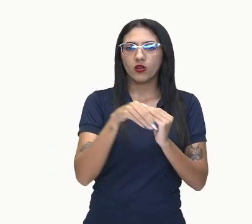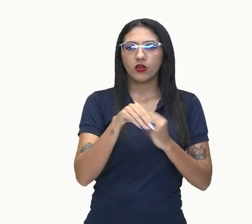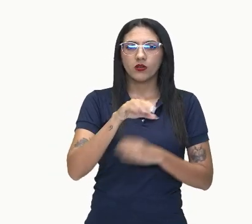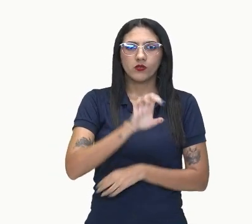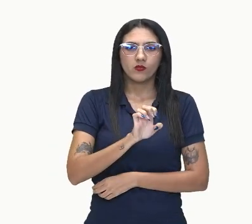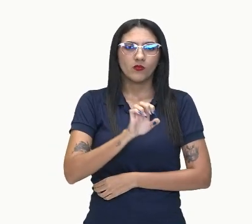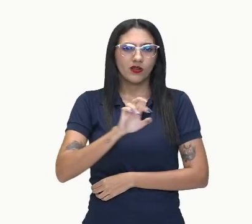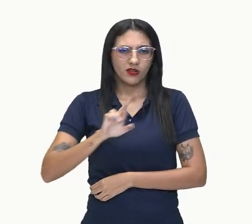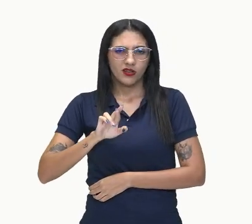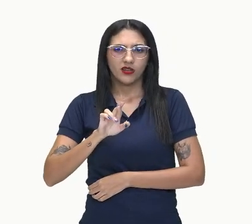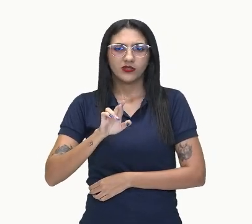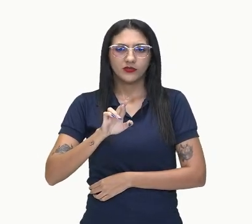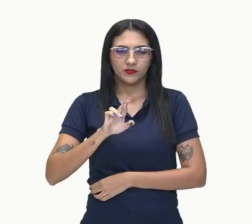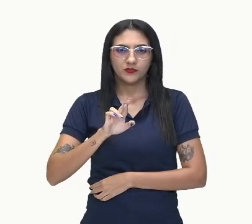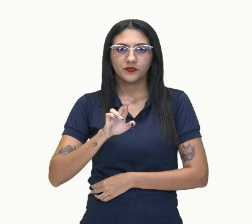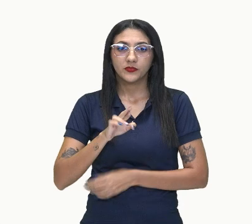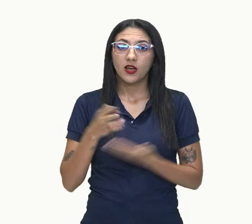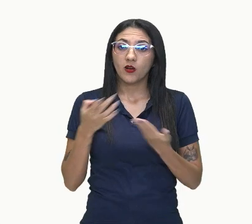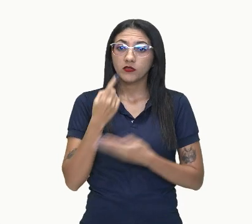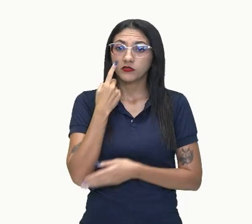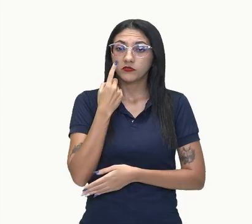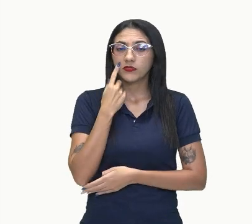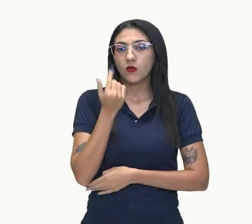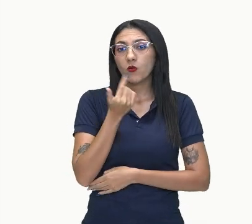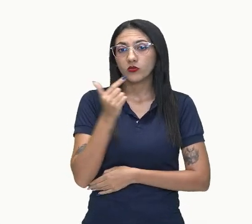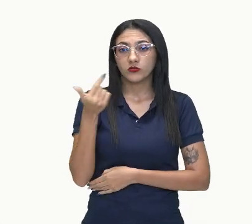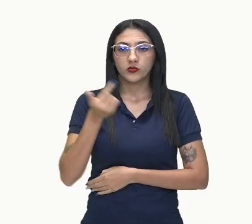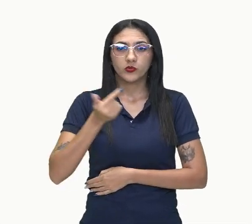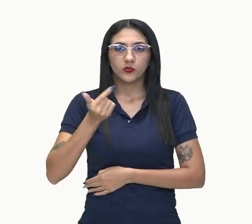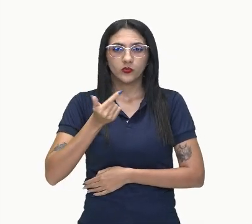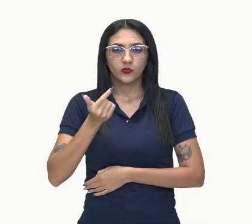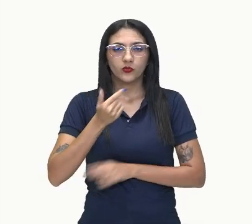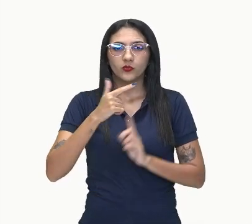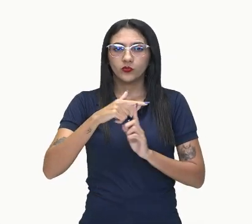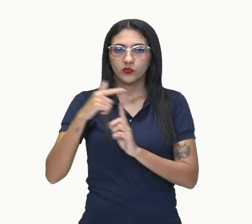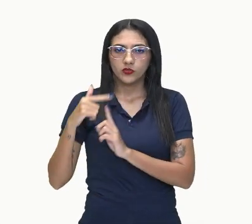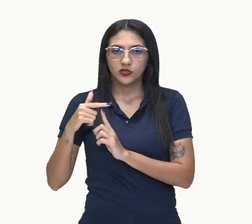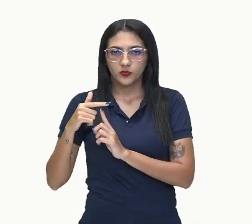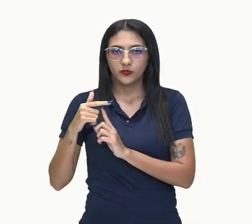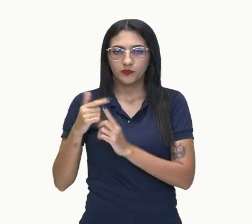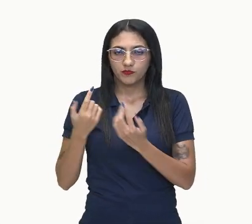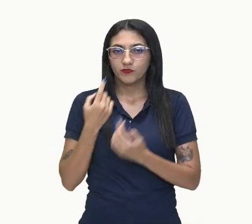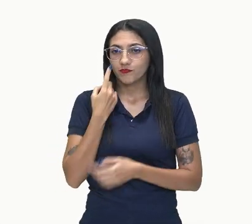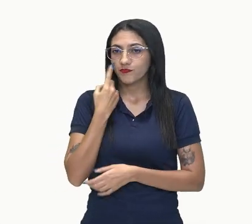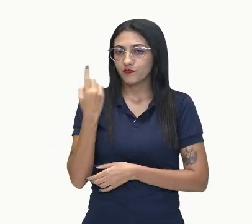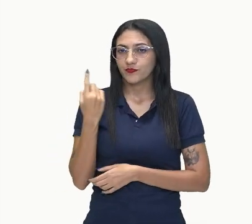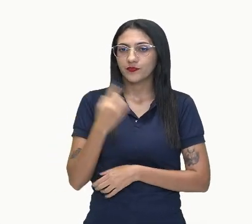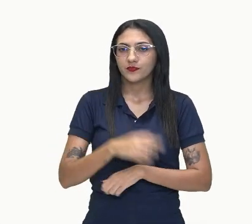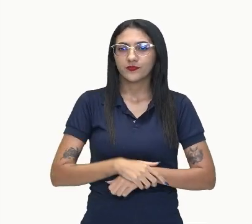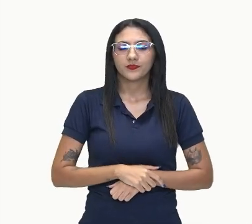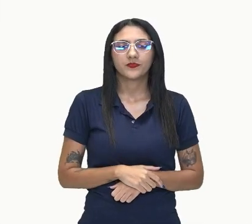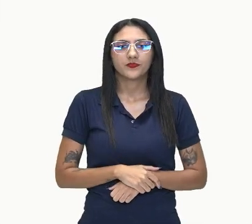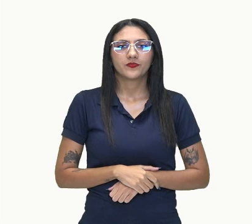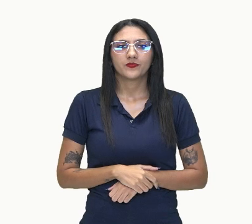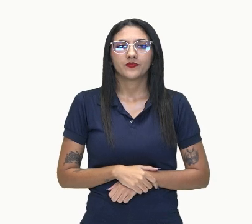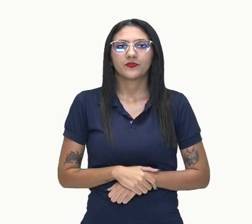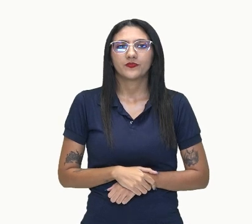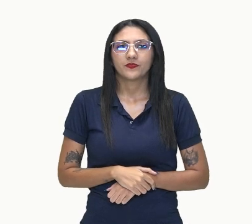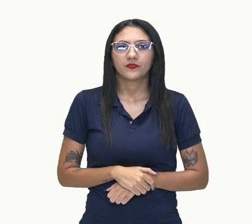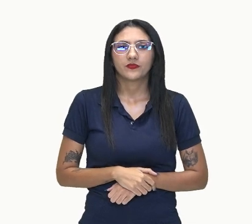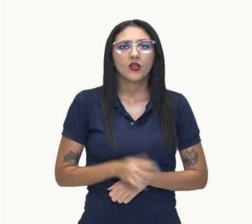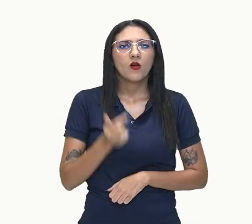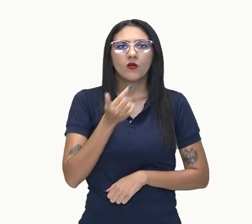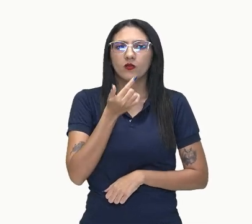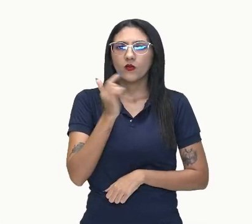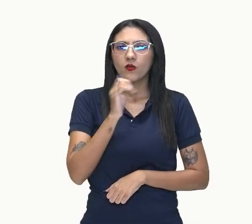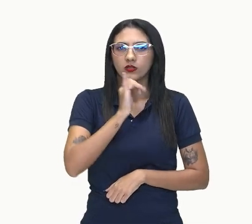Percebam a diferença. Agora nós estamos falando do longo. Tucumã is more delicious than pupunha. Vamos para o próximo